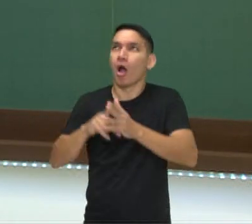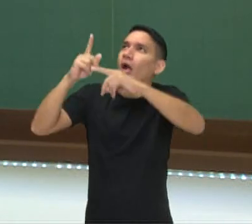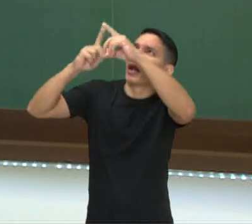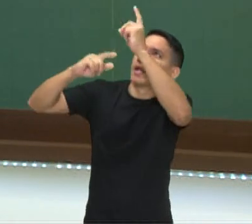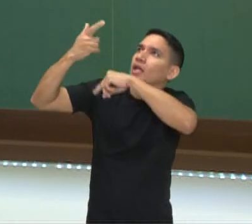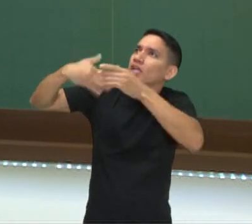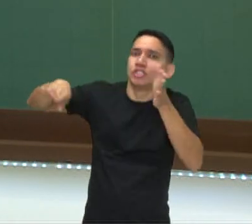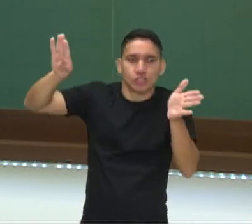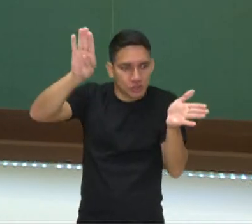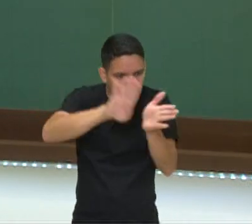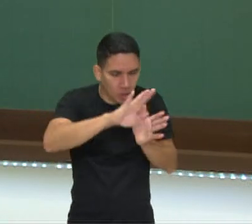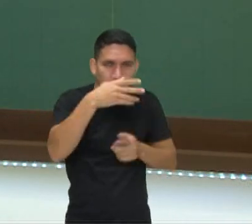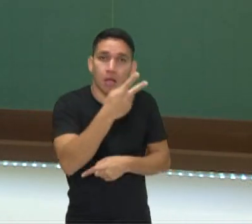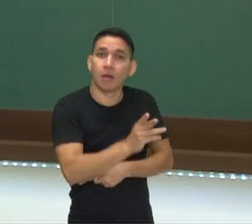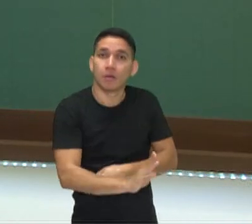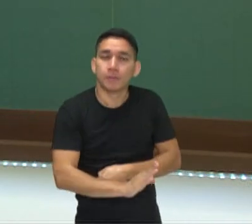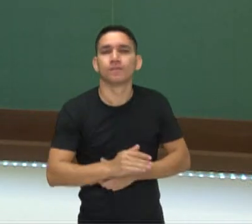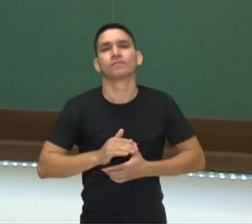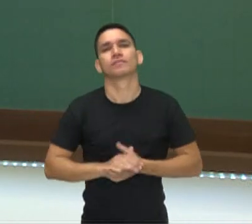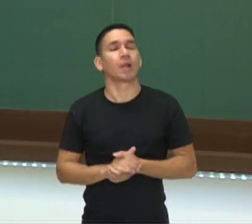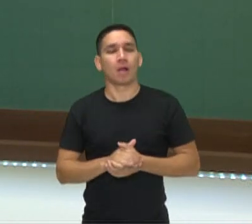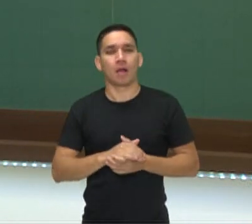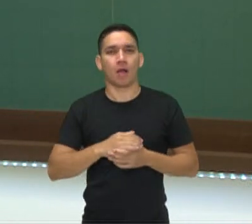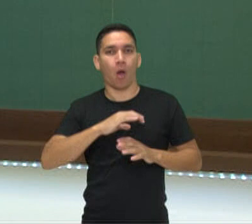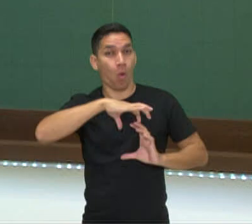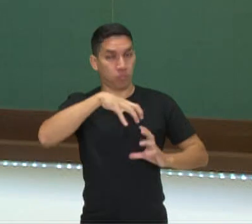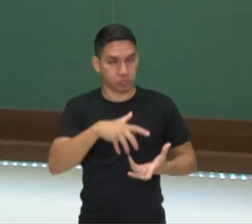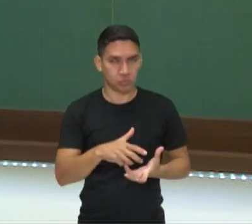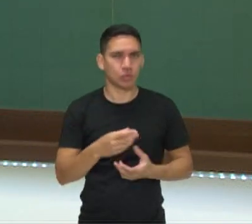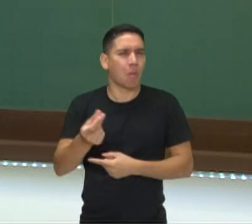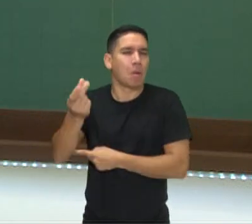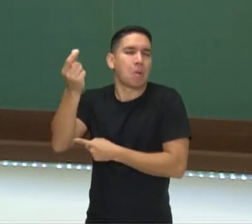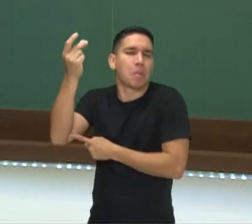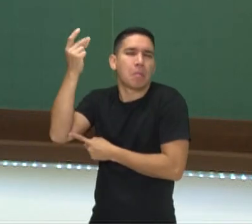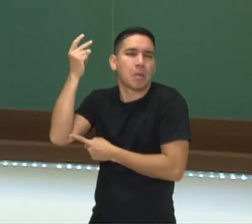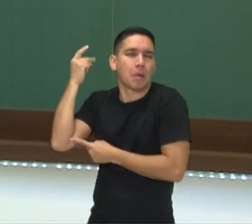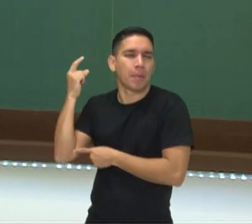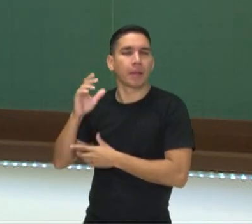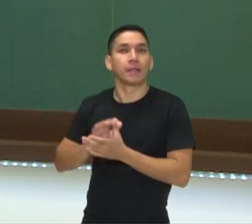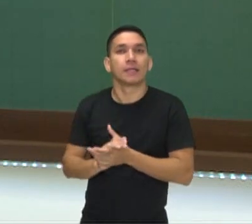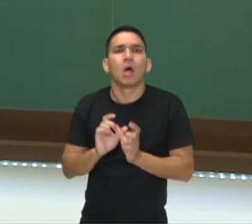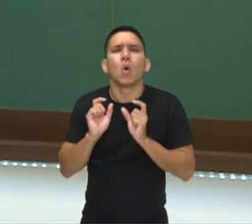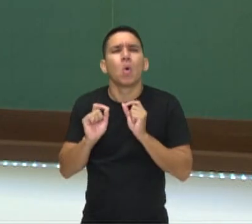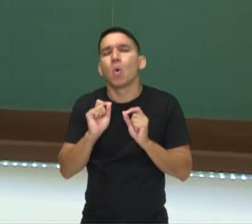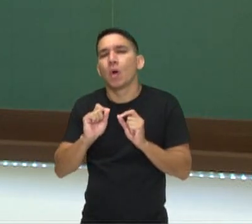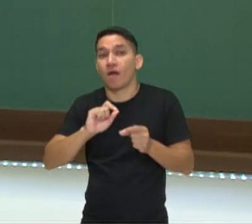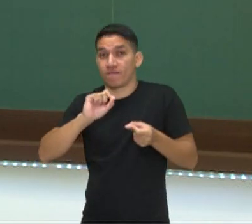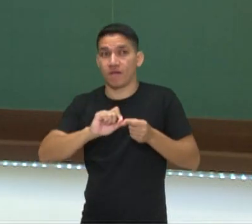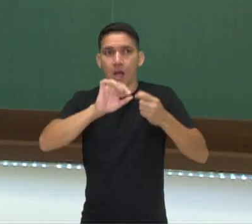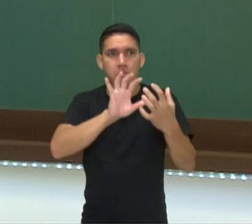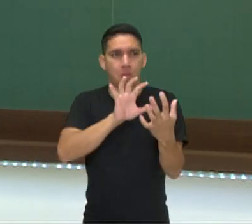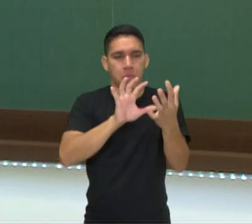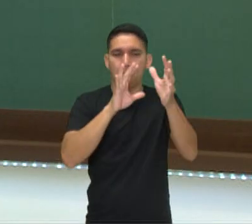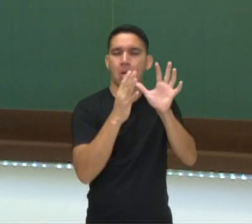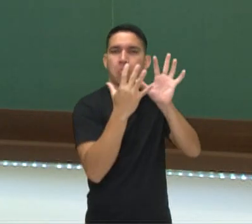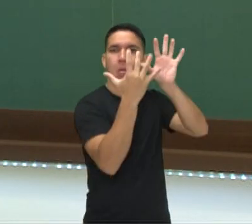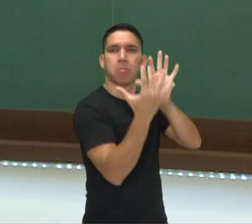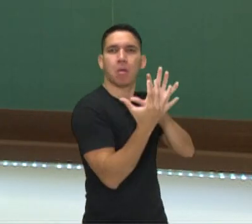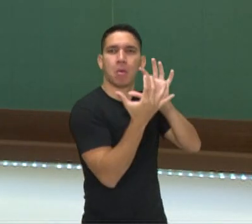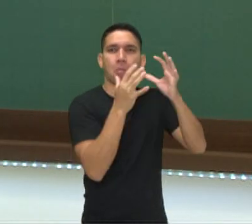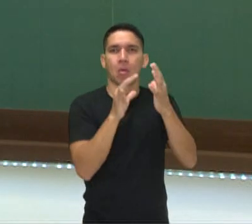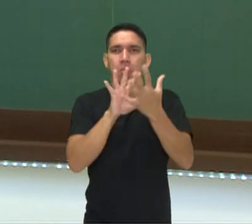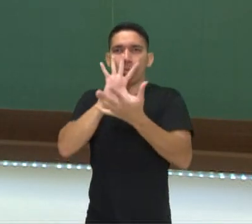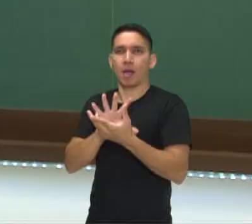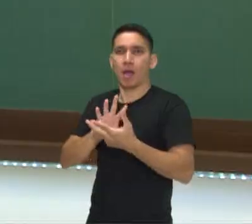estrelas num passado muito distante. E aí eles fazem nesses rituais, eles fazem a representação